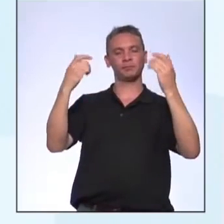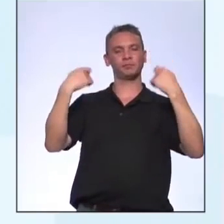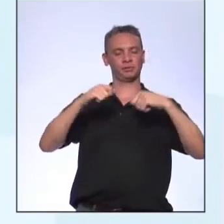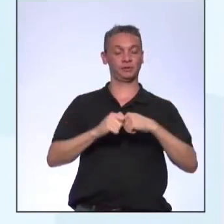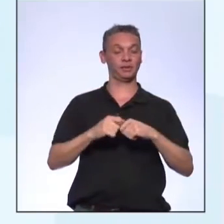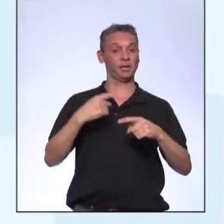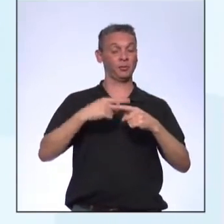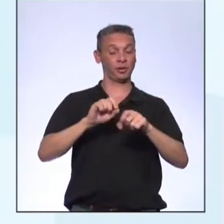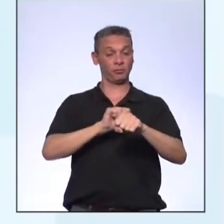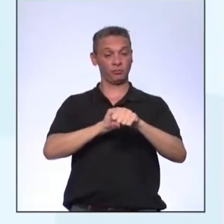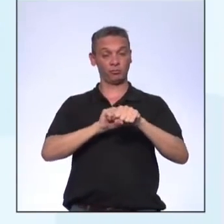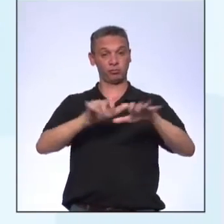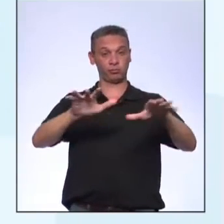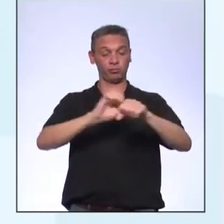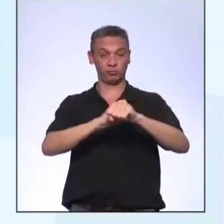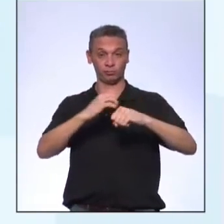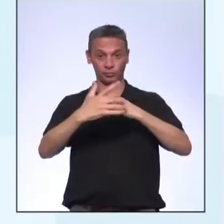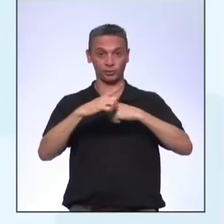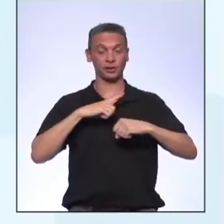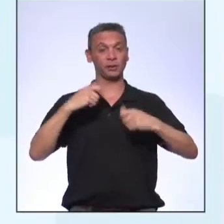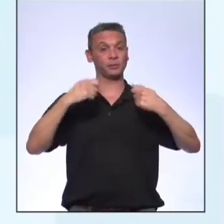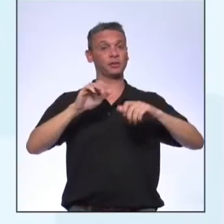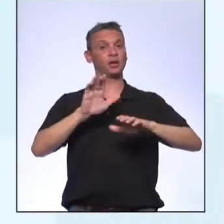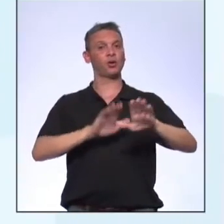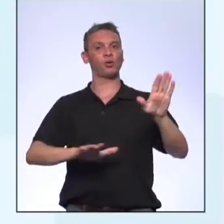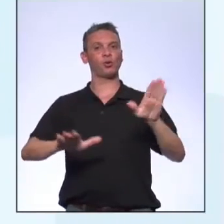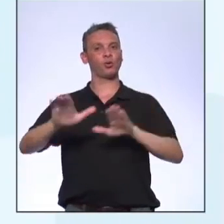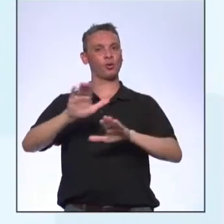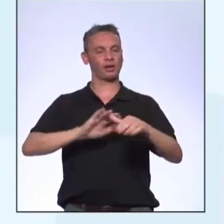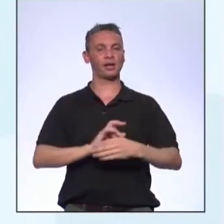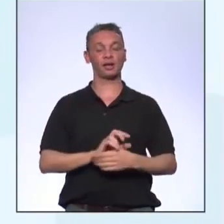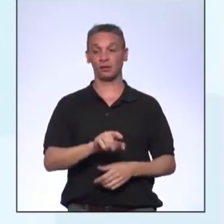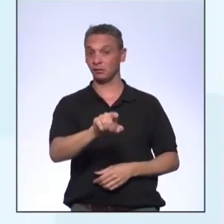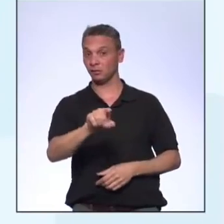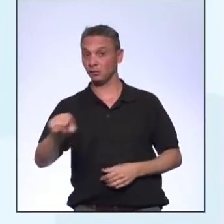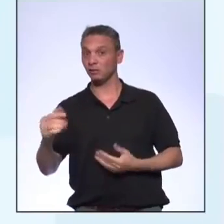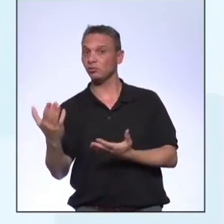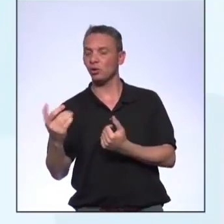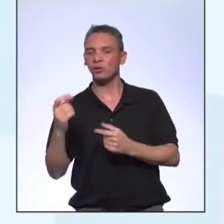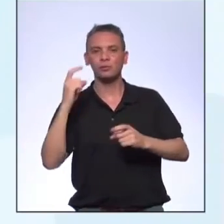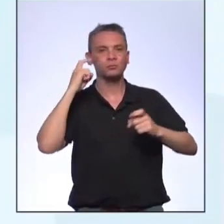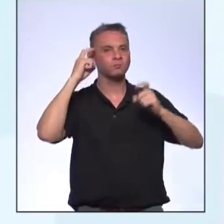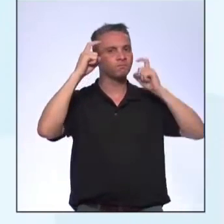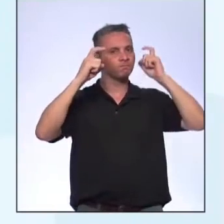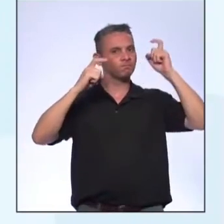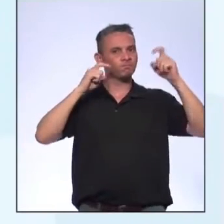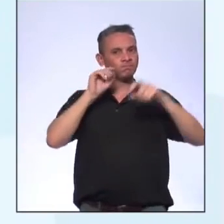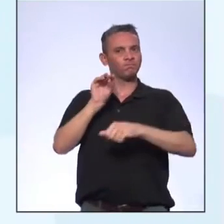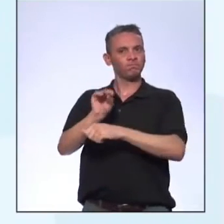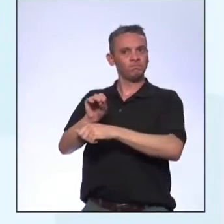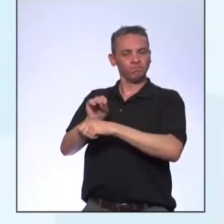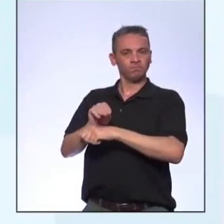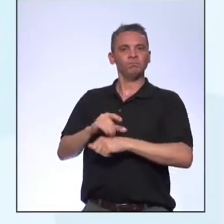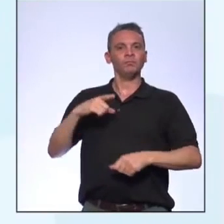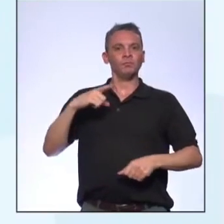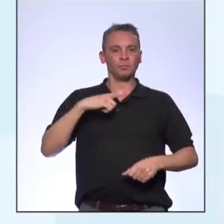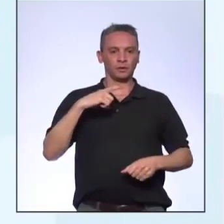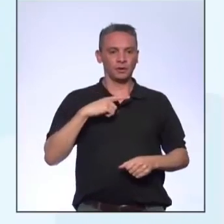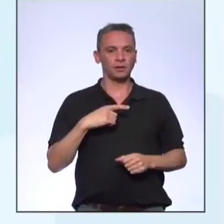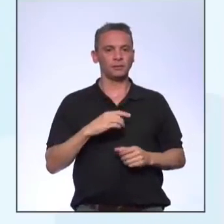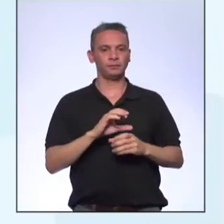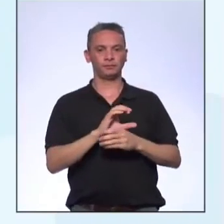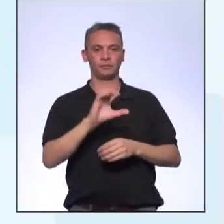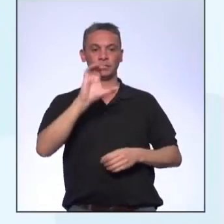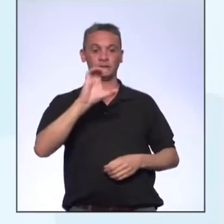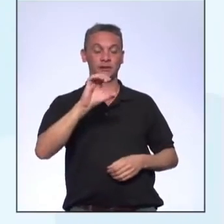inspira cuidados especiais. O caso desses jovens é preocupante. Segundo o Conselho Nacional do Ministério Público,